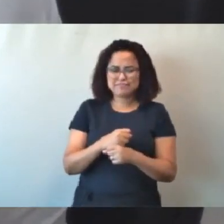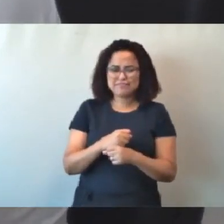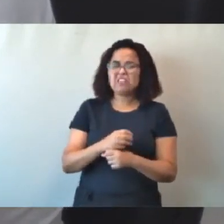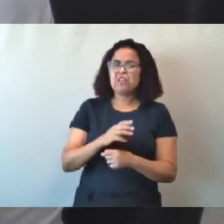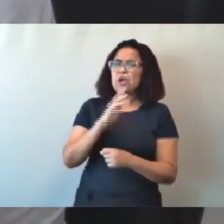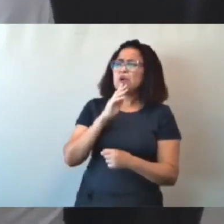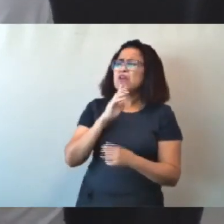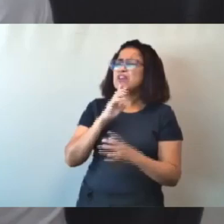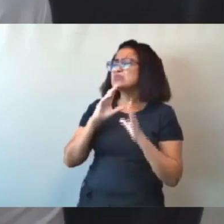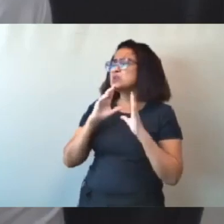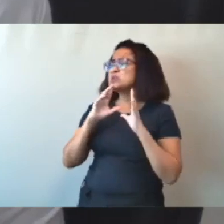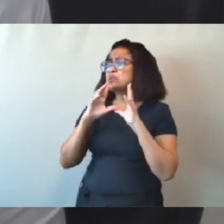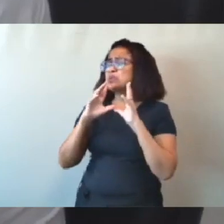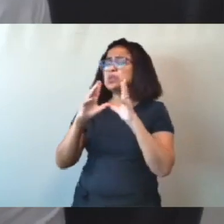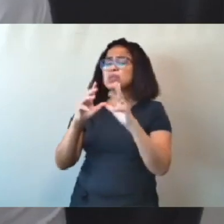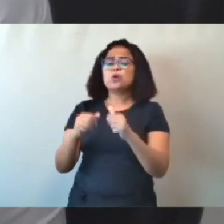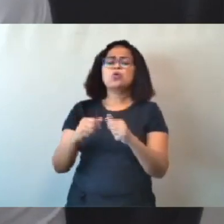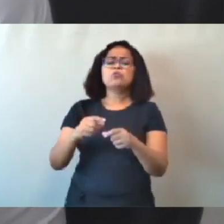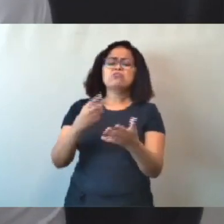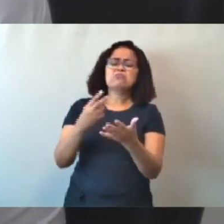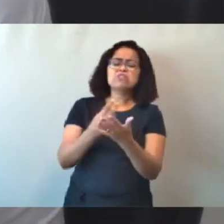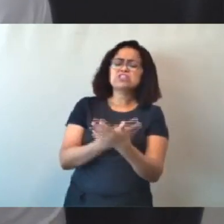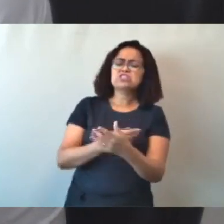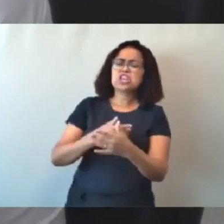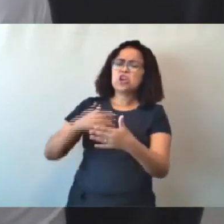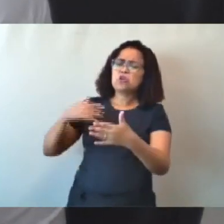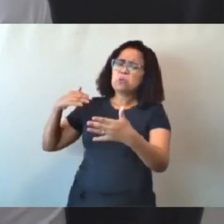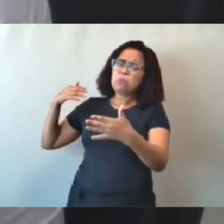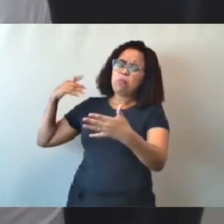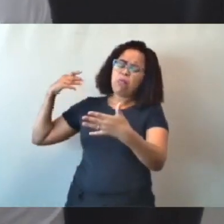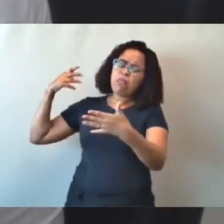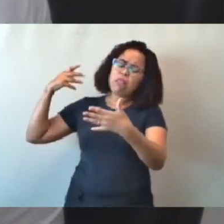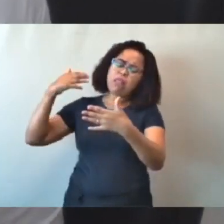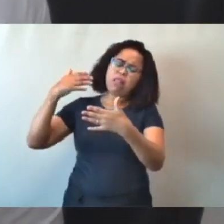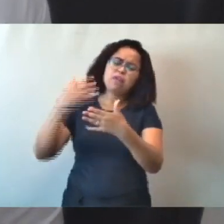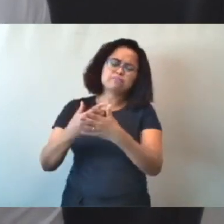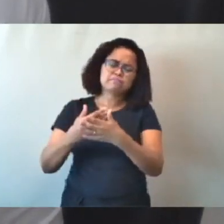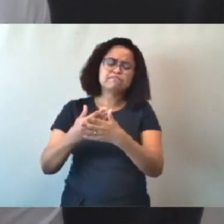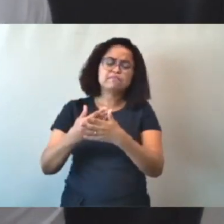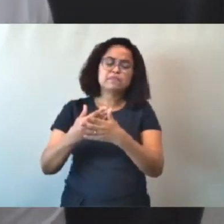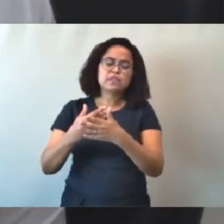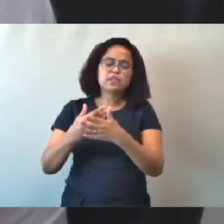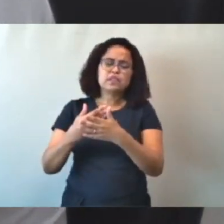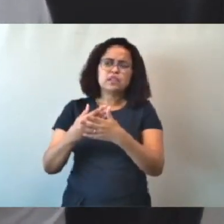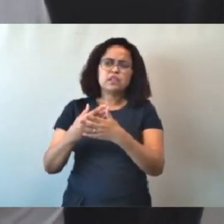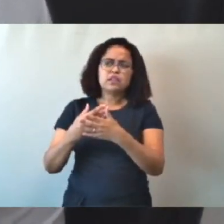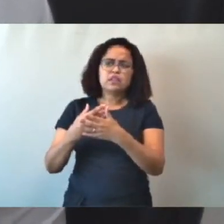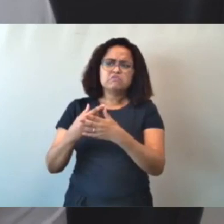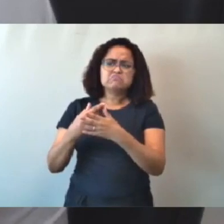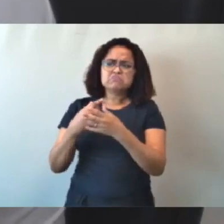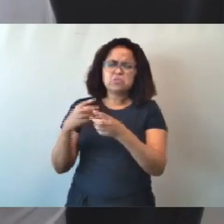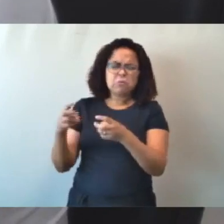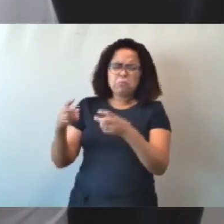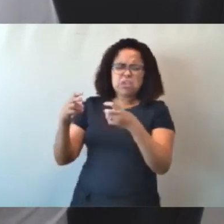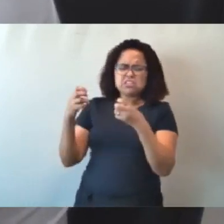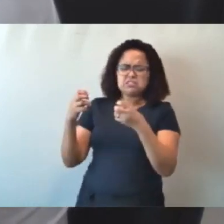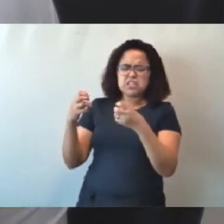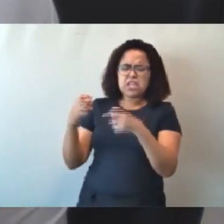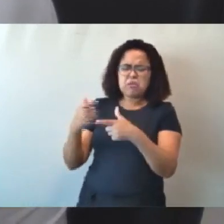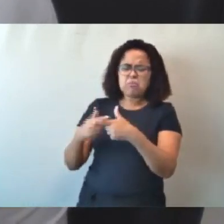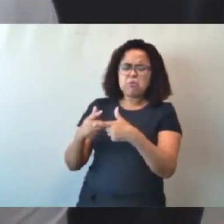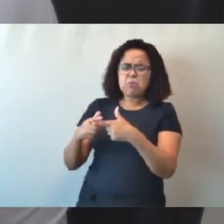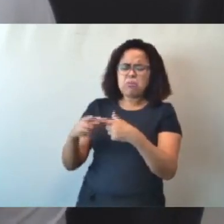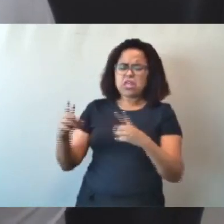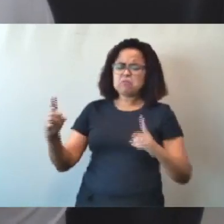durante os anos todos, né? E eu não vejo a Abílio Machado com problema de trânsito. A Abílio Machado tem um problema gravíssimo, que é o